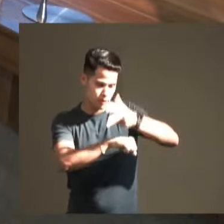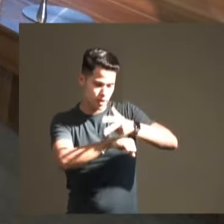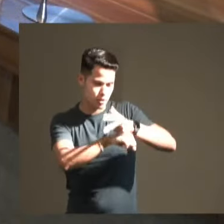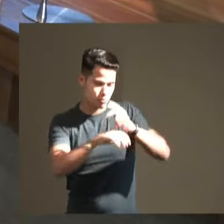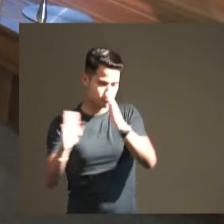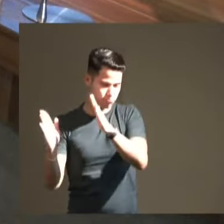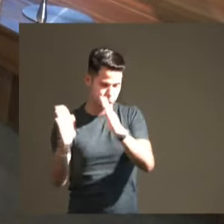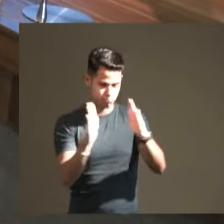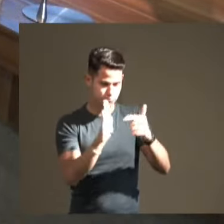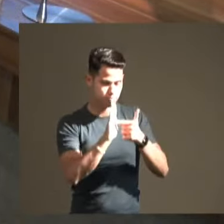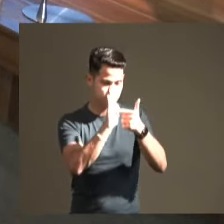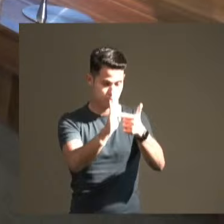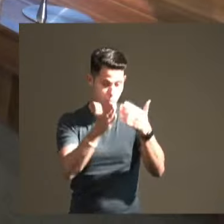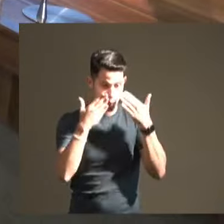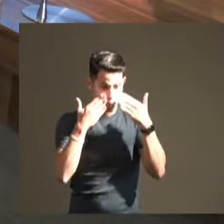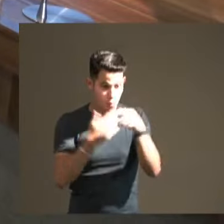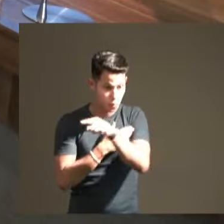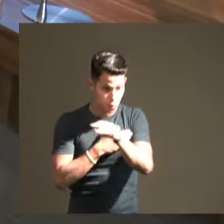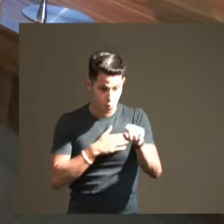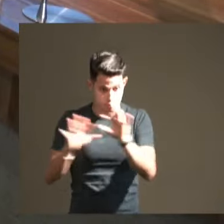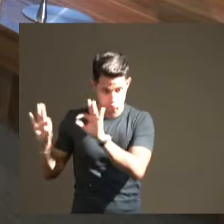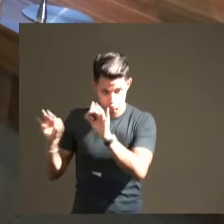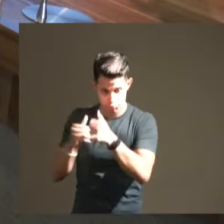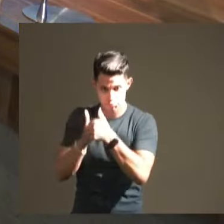começo. Vamos assistir o vídeo.